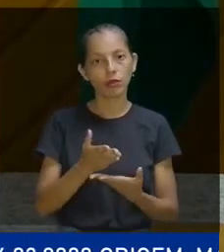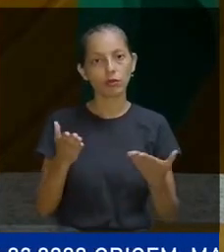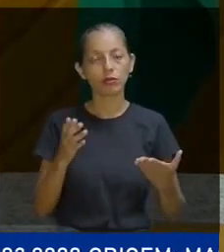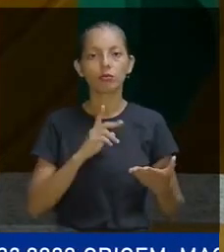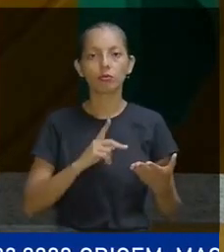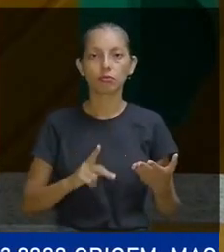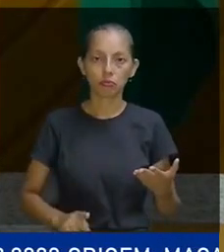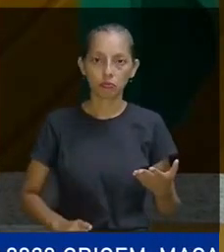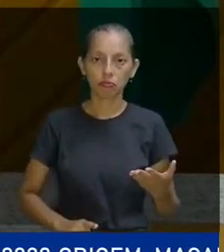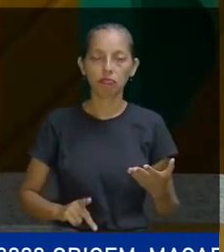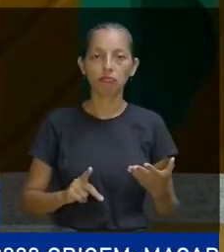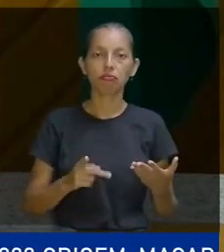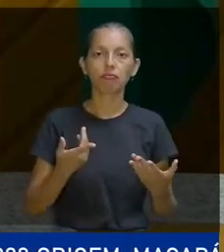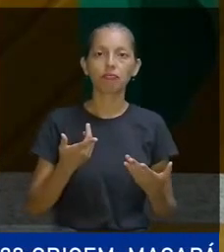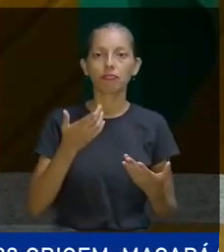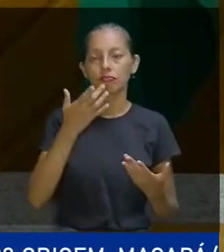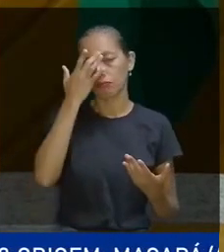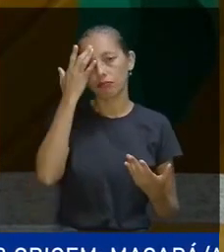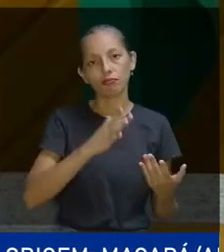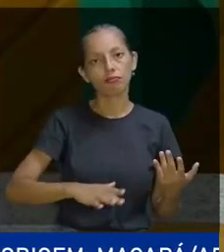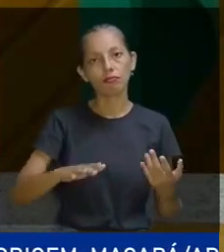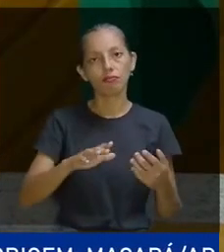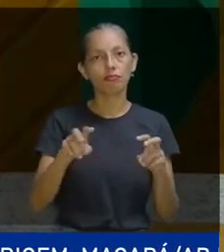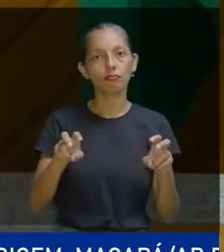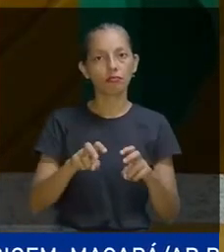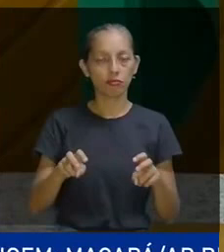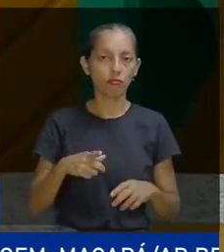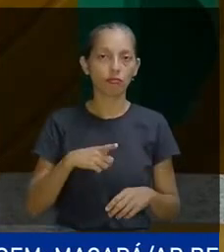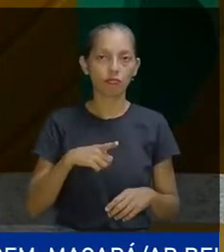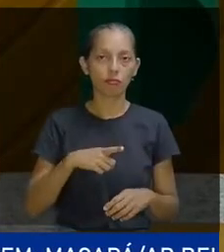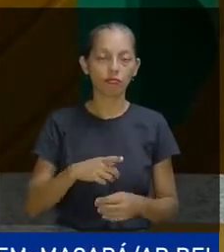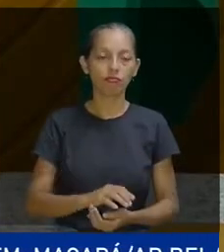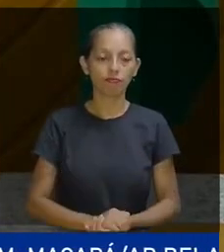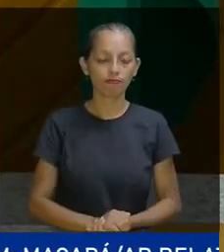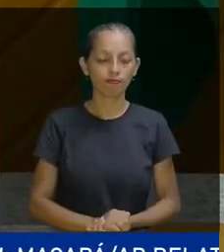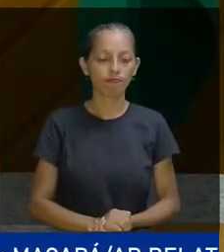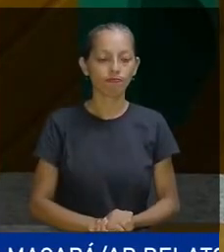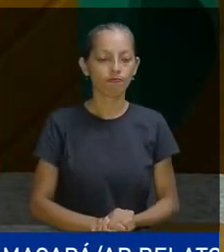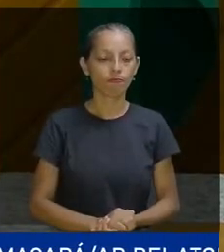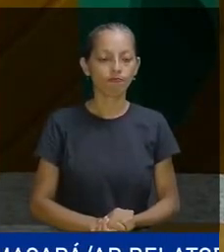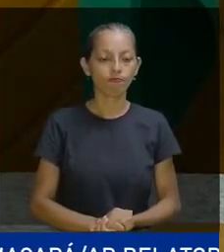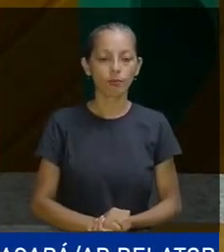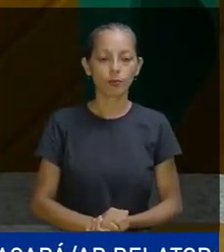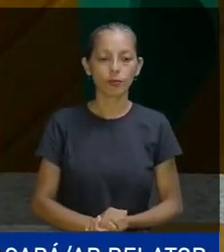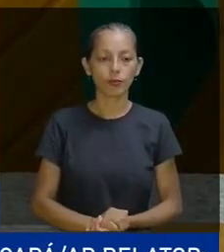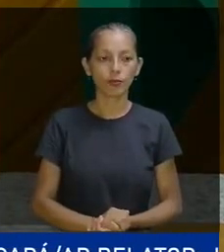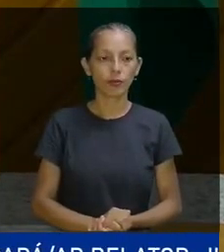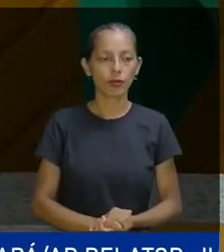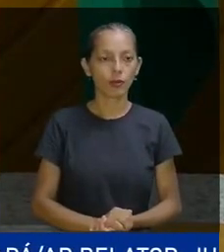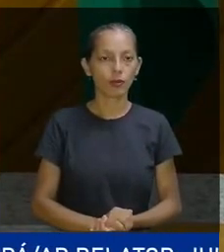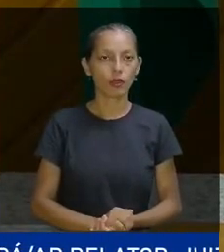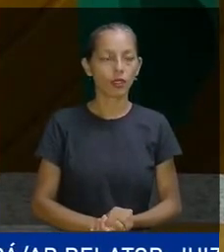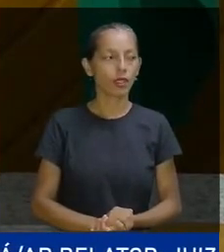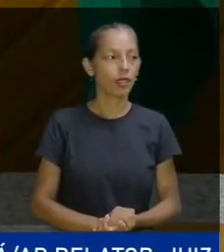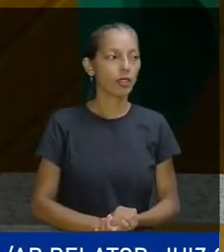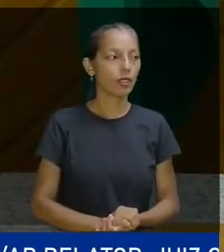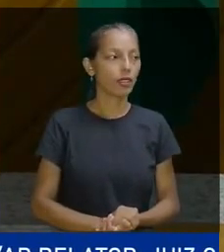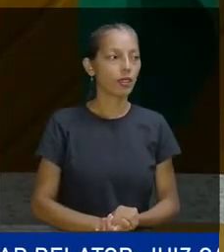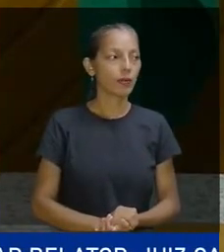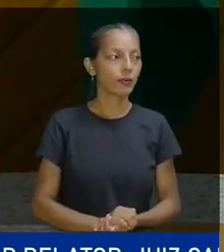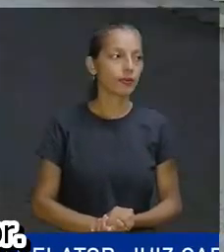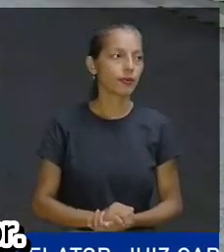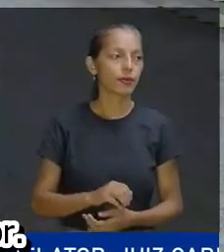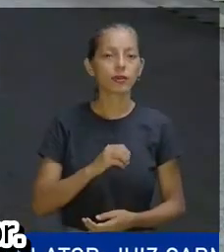na procuradora regional Sara Tereza. Excelências, o Ministério Público Federal vai só reiterar mesmo os termos do parecer já acostado aos